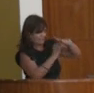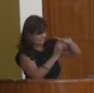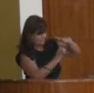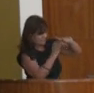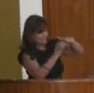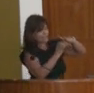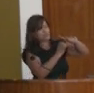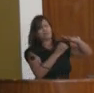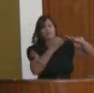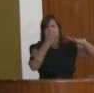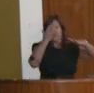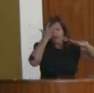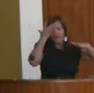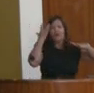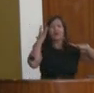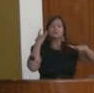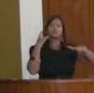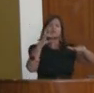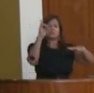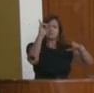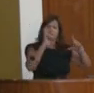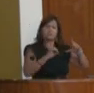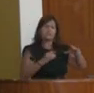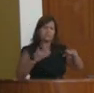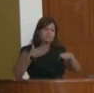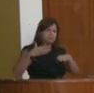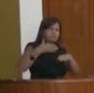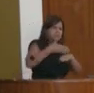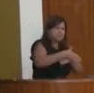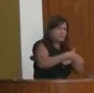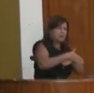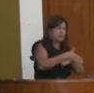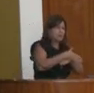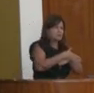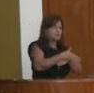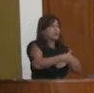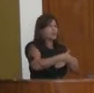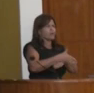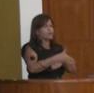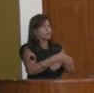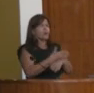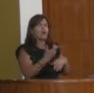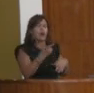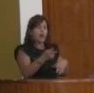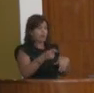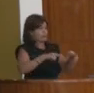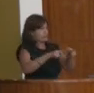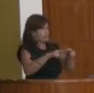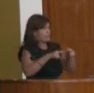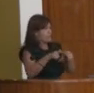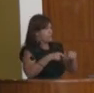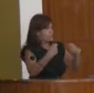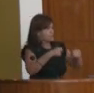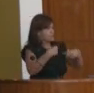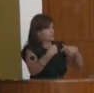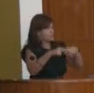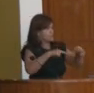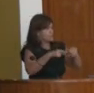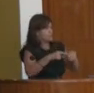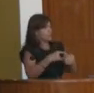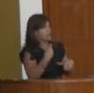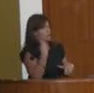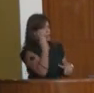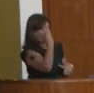pessoa com deficiência, contratar ela numa jornada, por exemplo, de 4 horas por dia,